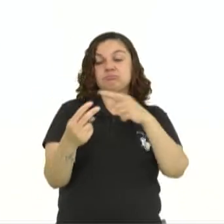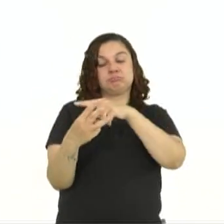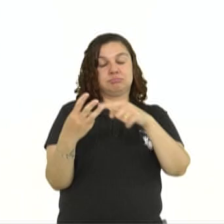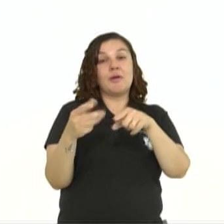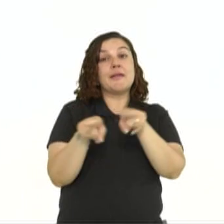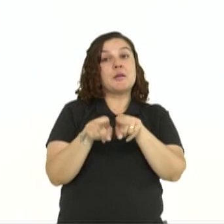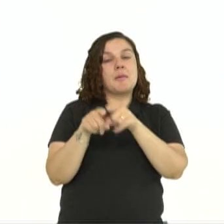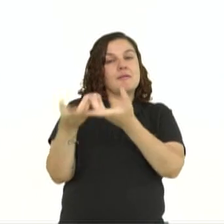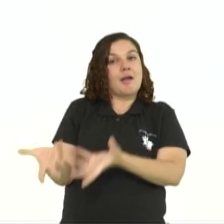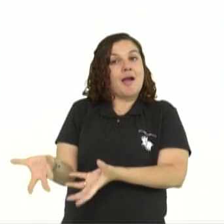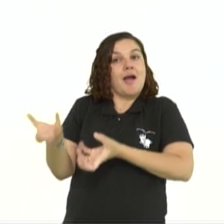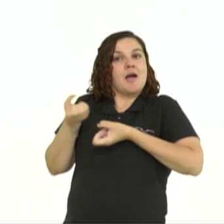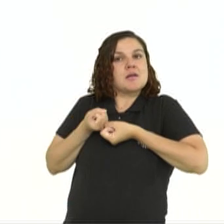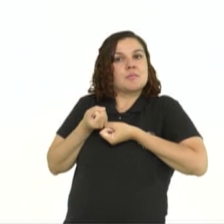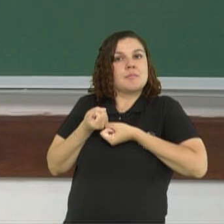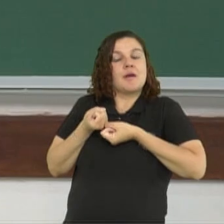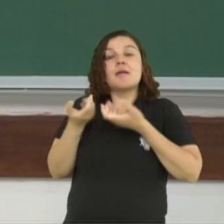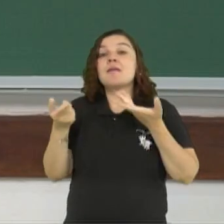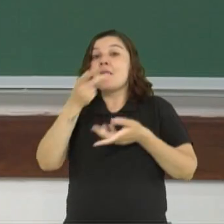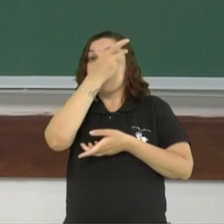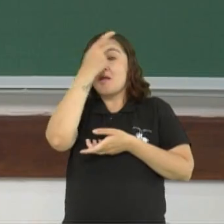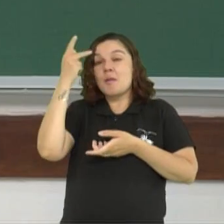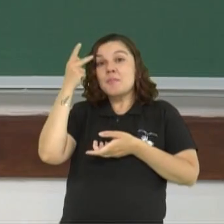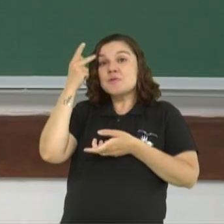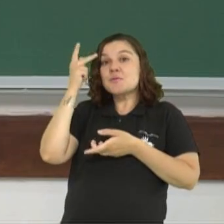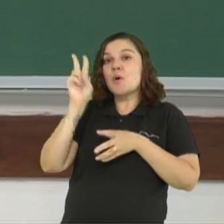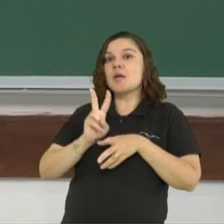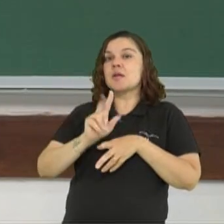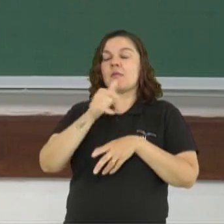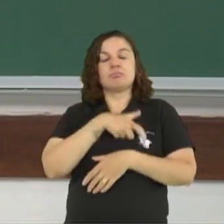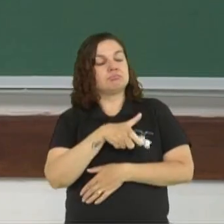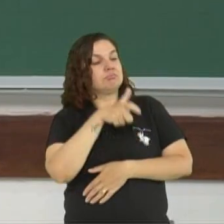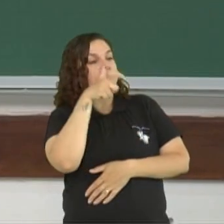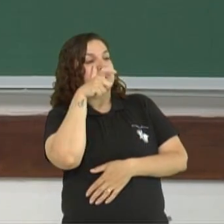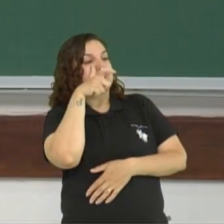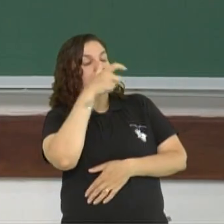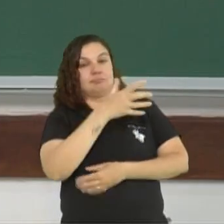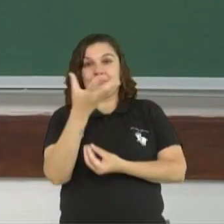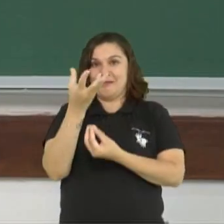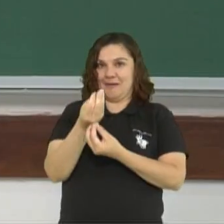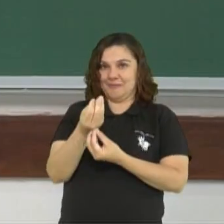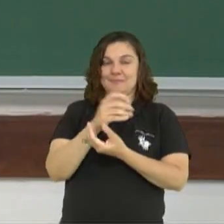veículos, e o receptor, que é exatamente aquela pessoa que está fazendo a apreciação dessa obra de arte.